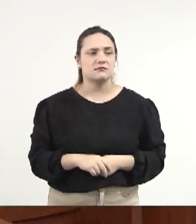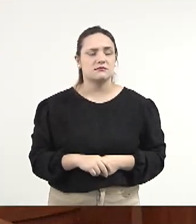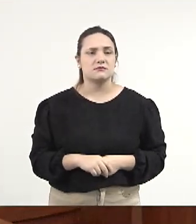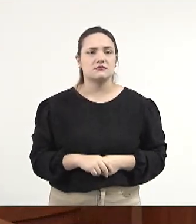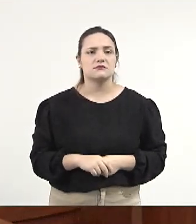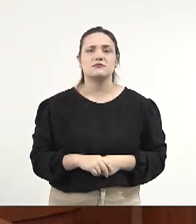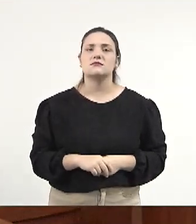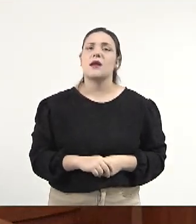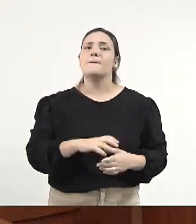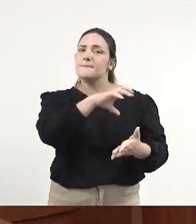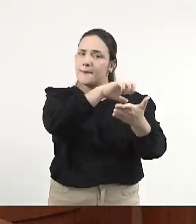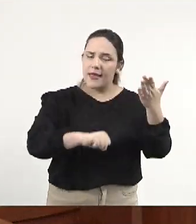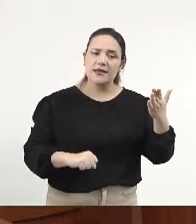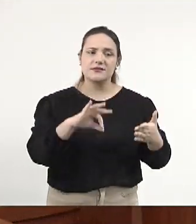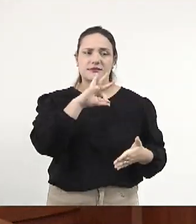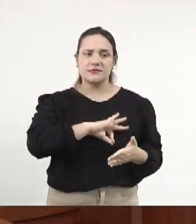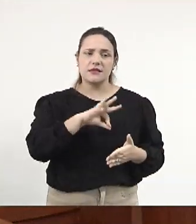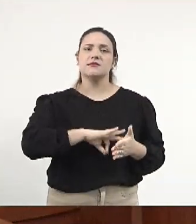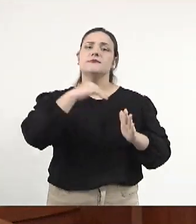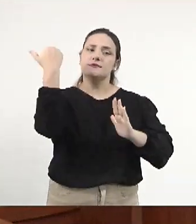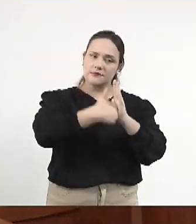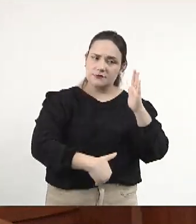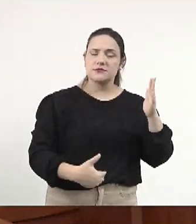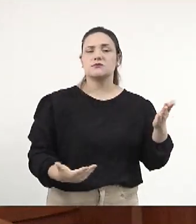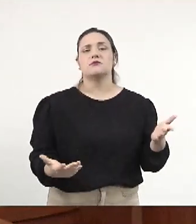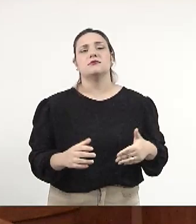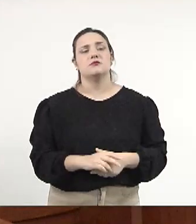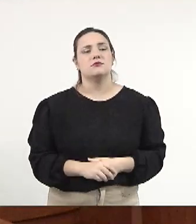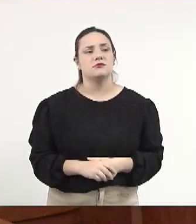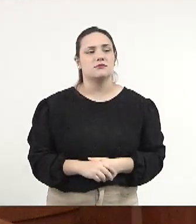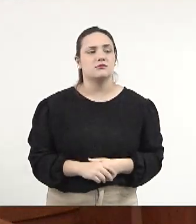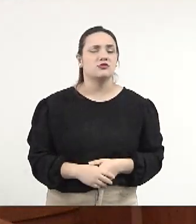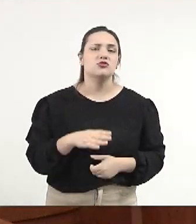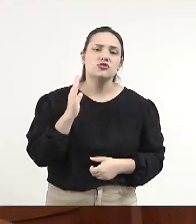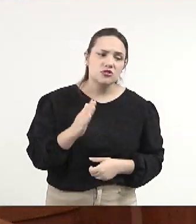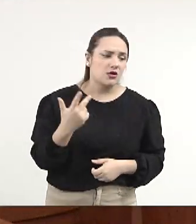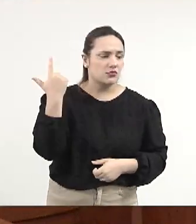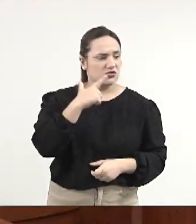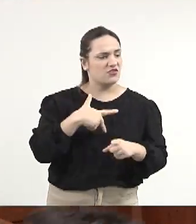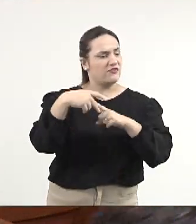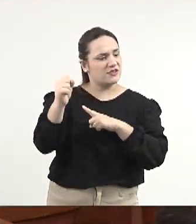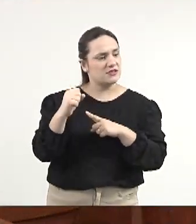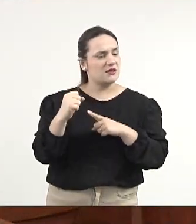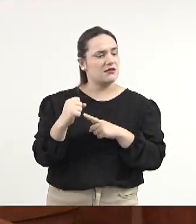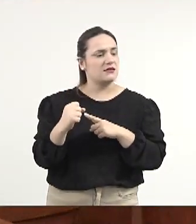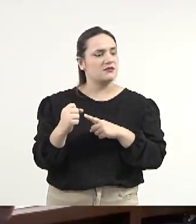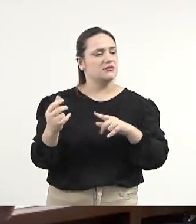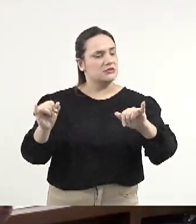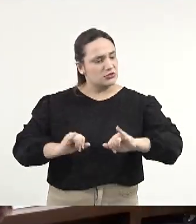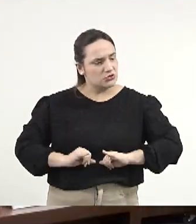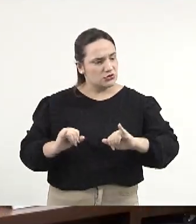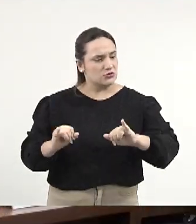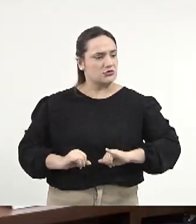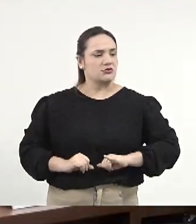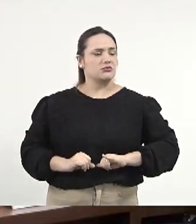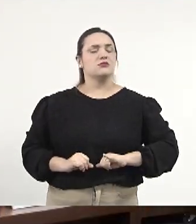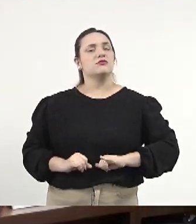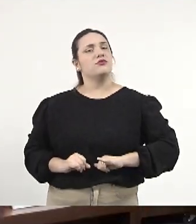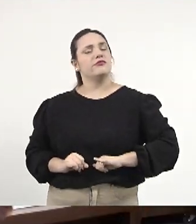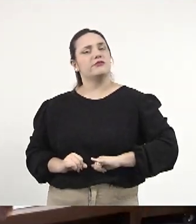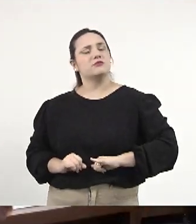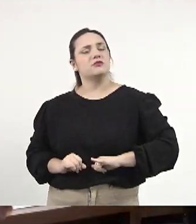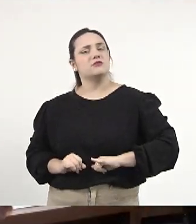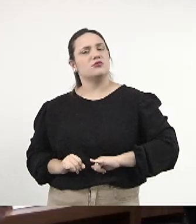do salário que é todo mês retirada, que foi conquistado com muito trabalho, muita